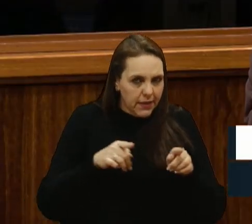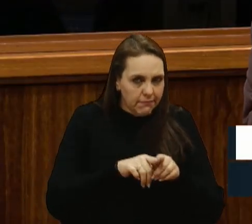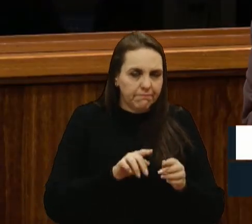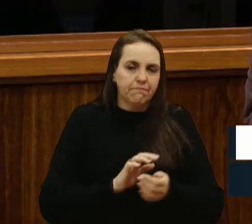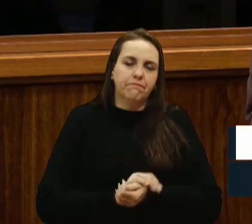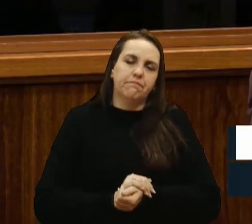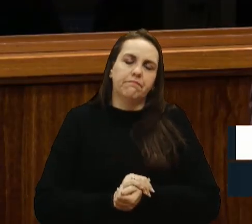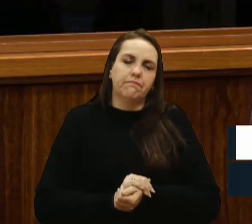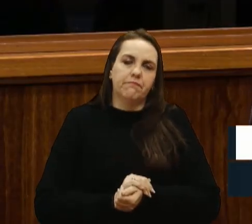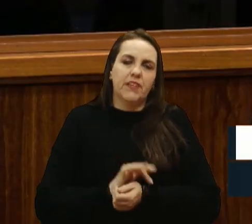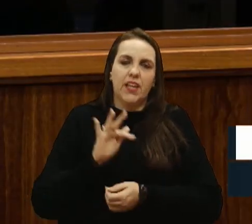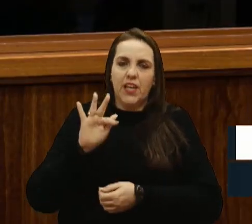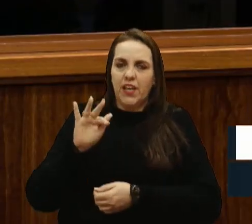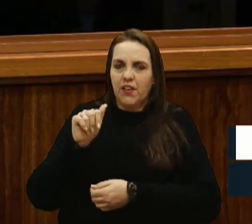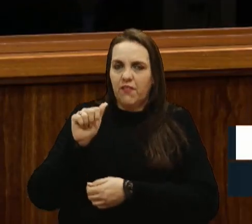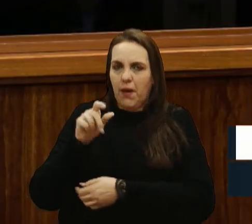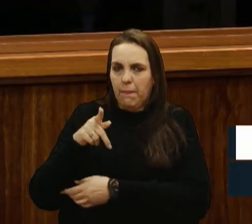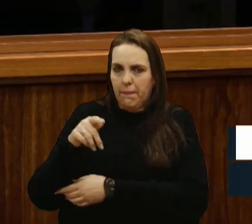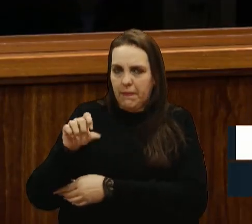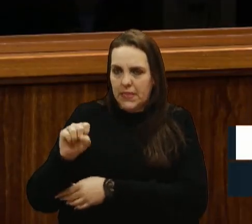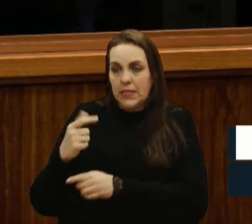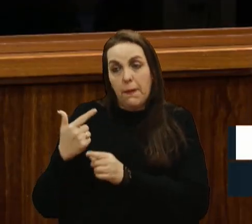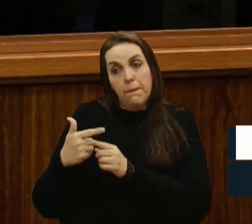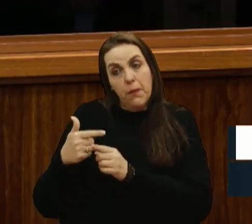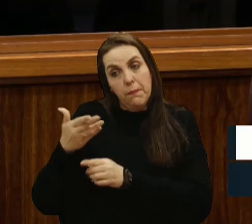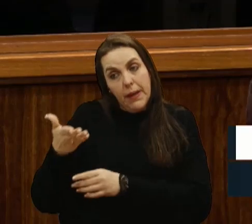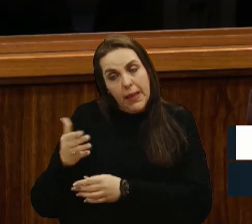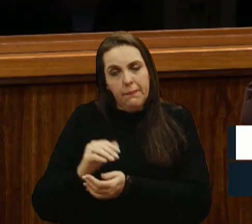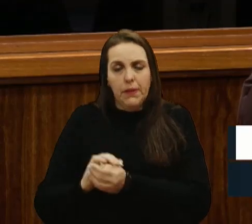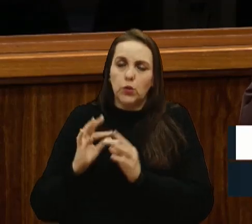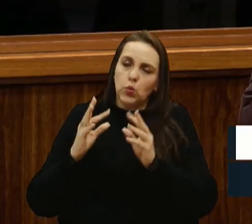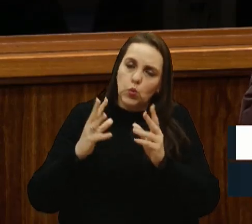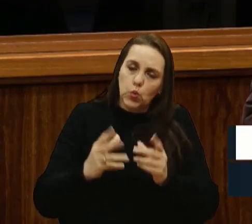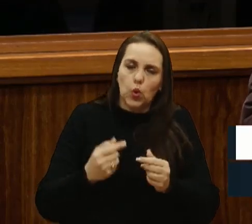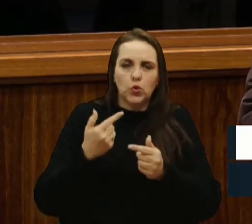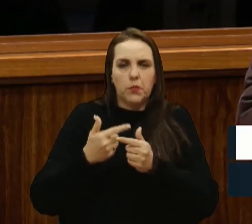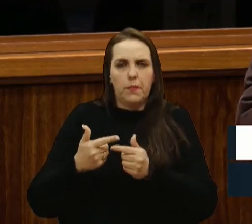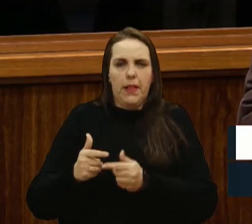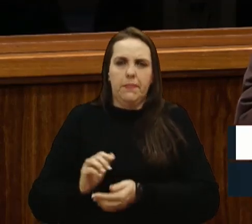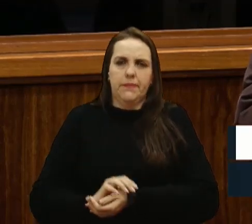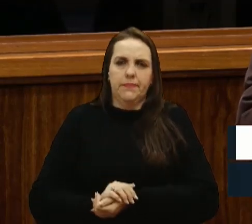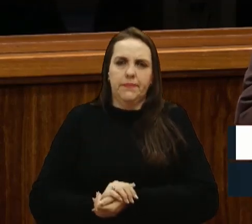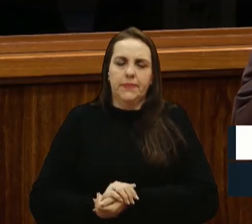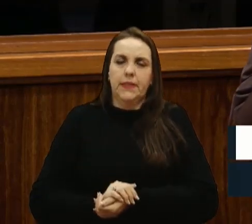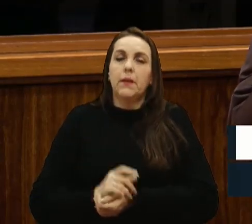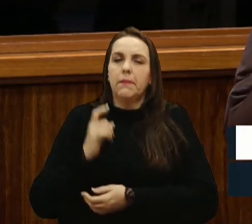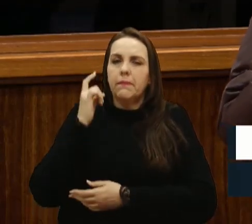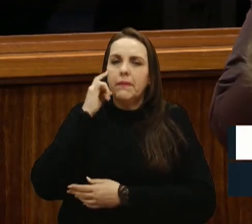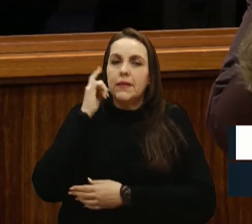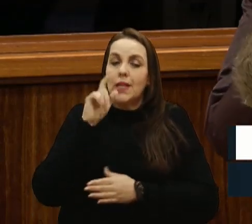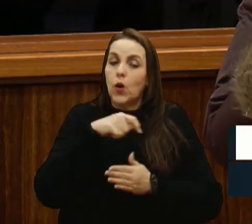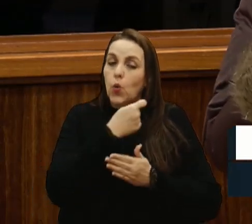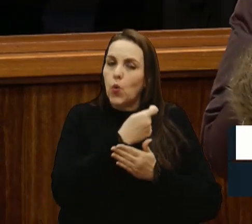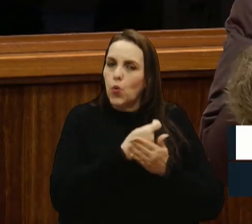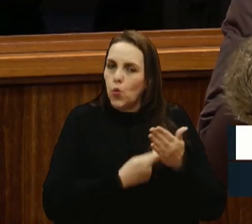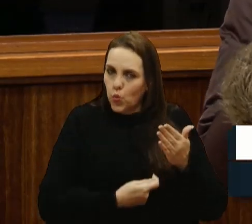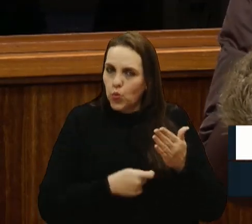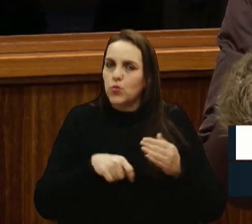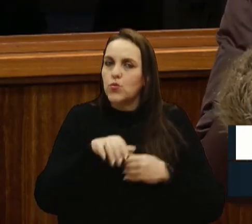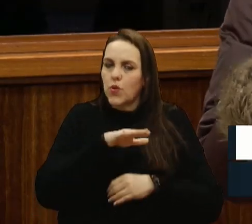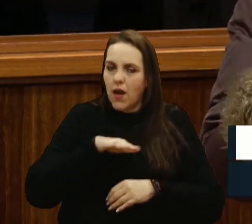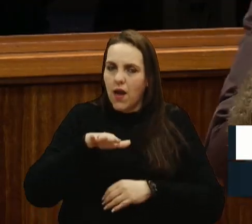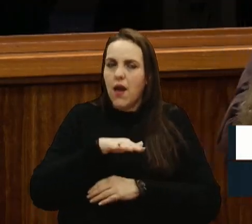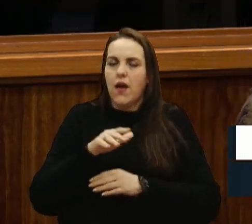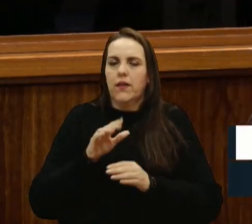o FAPS dá problema, dá tudo problema. Então, acho que nós temos que pensar em concursos públicos para a área da